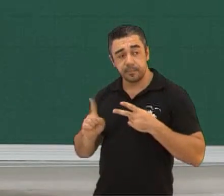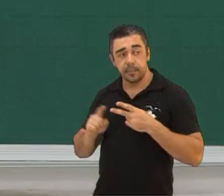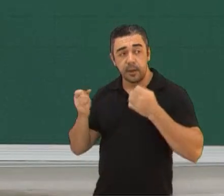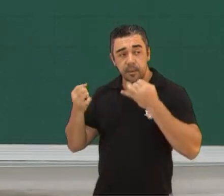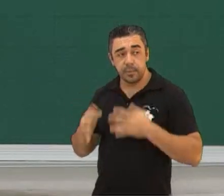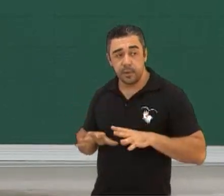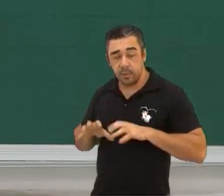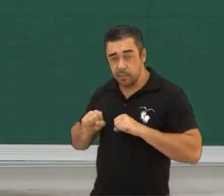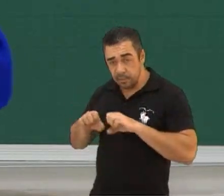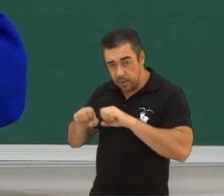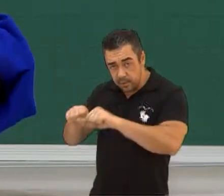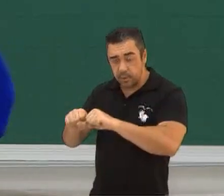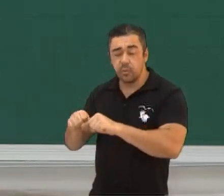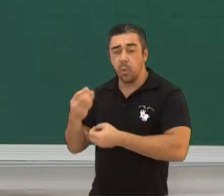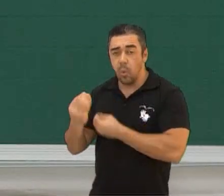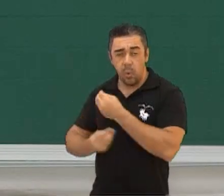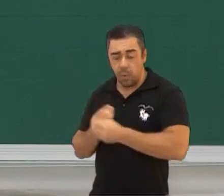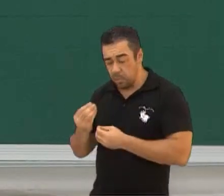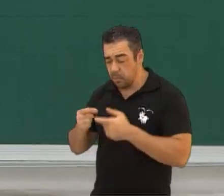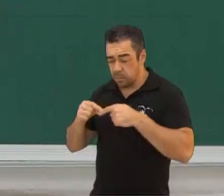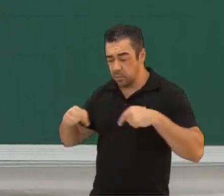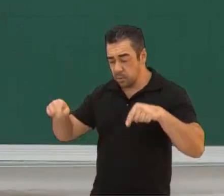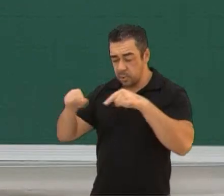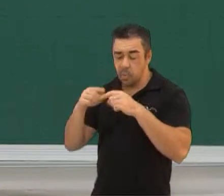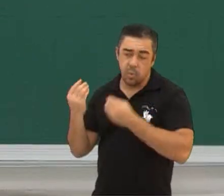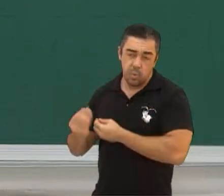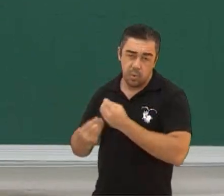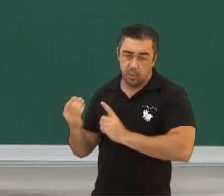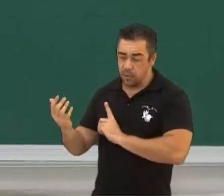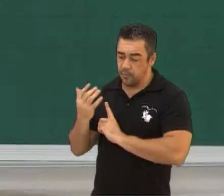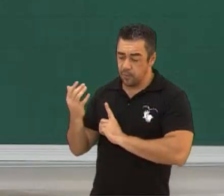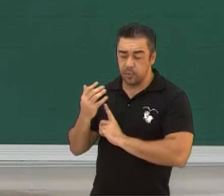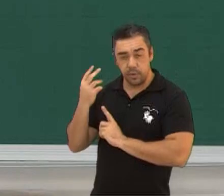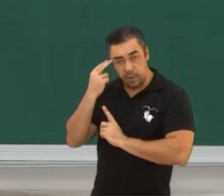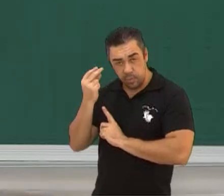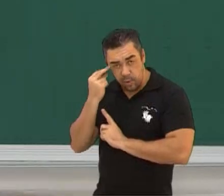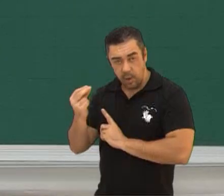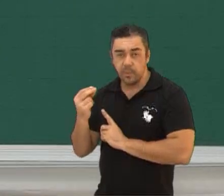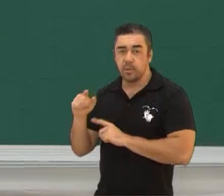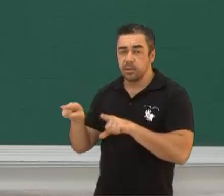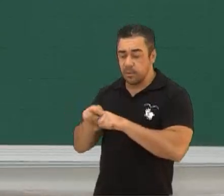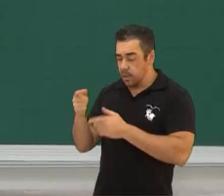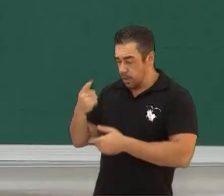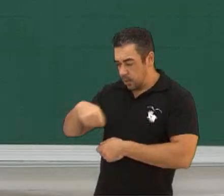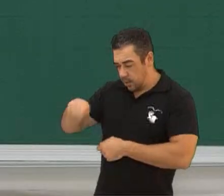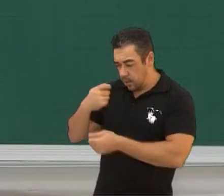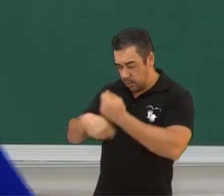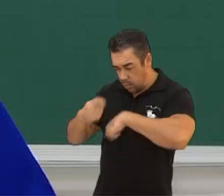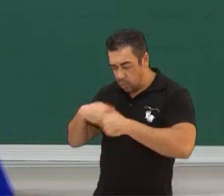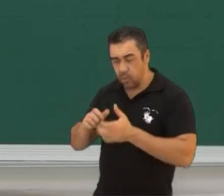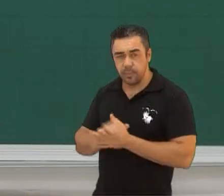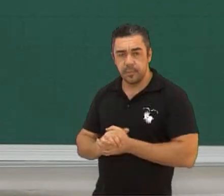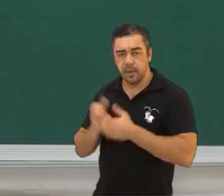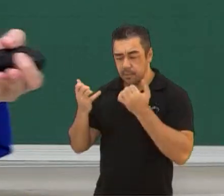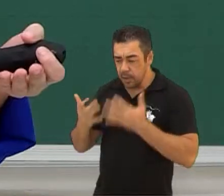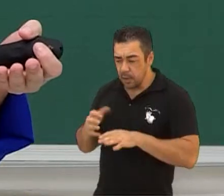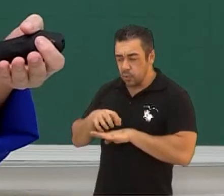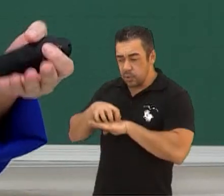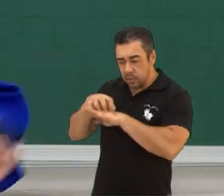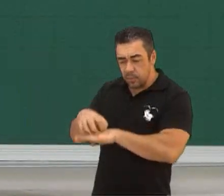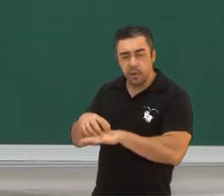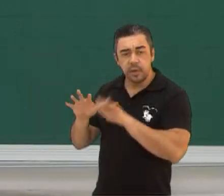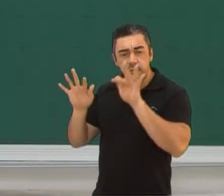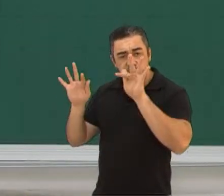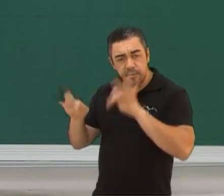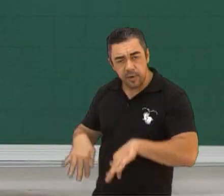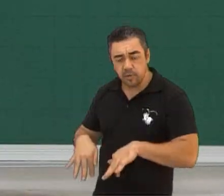da ocupação territorial, como é que isso foi sendo influenciado, tanto pelo aspecto natural quanto econômico. Falamos um pouquinho de transportes e fechamos com o